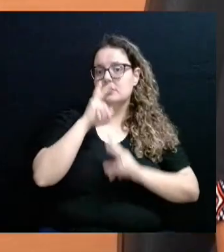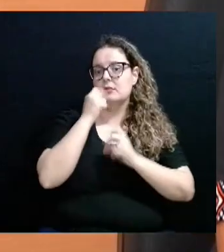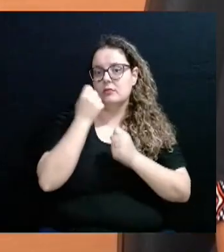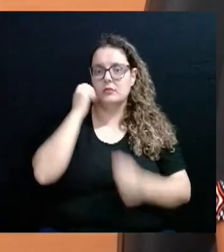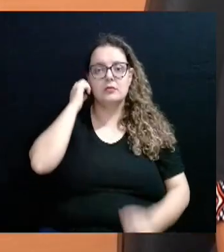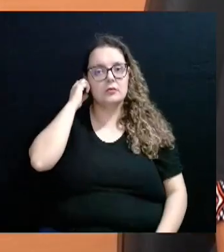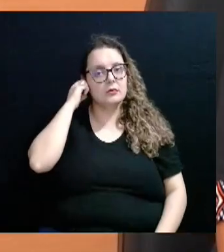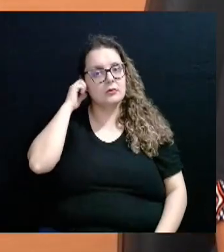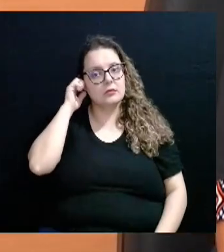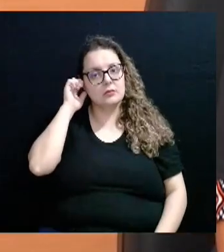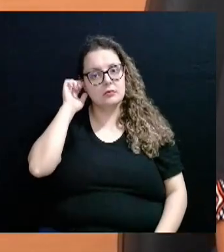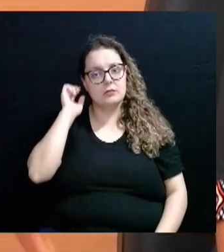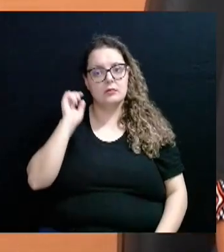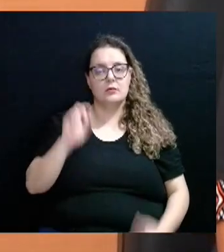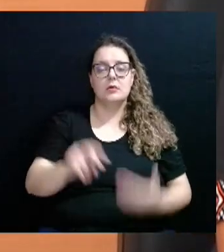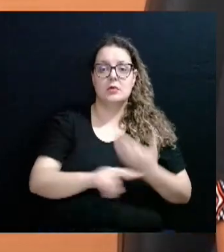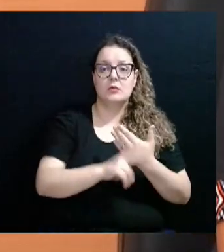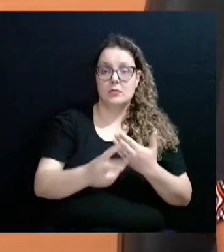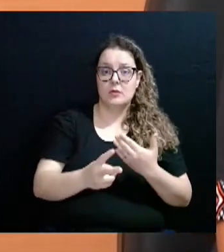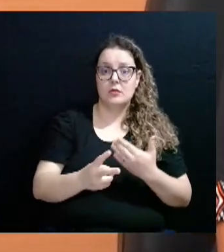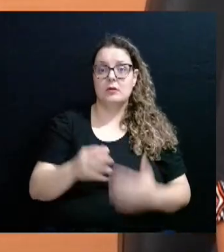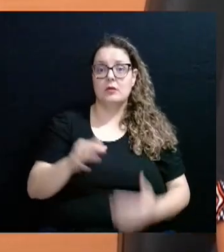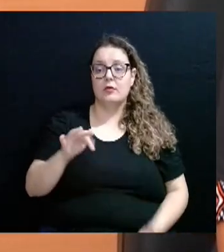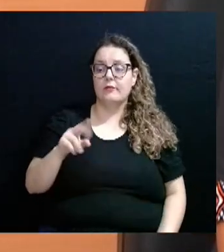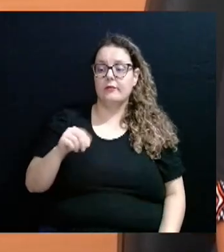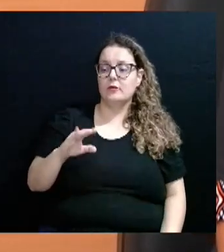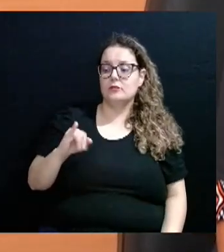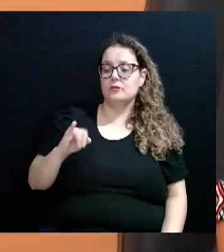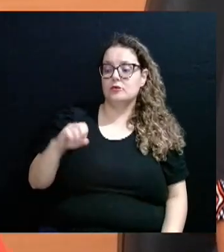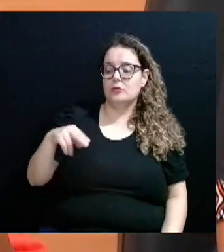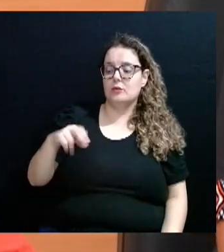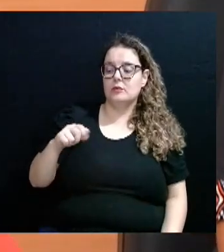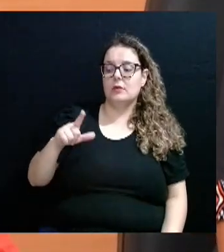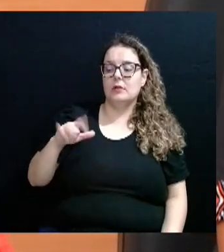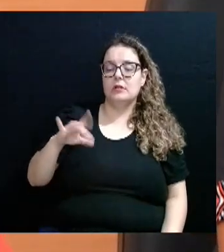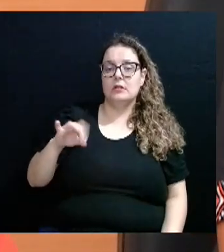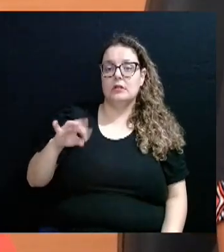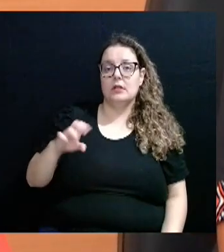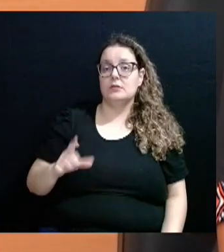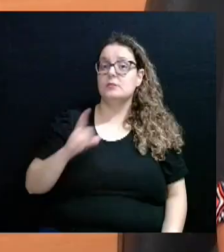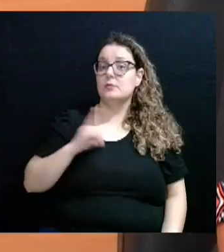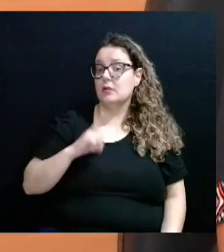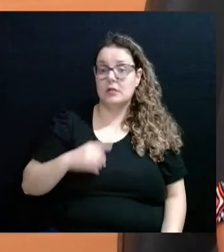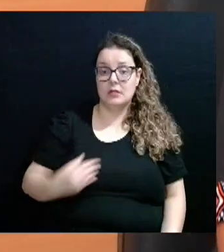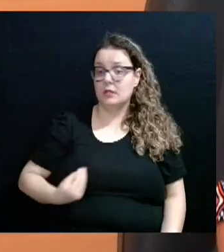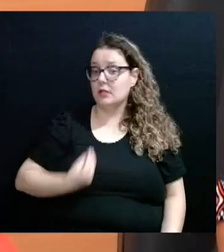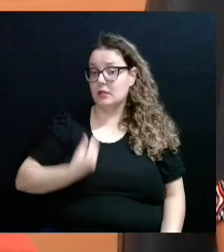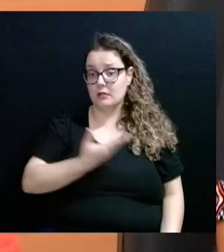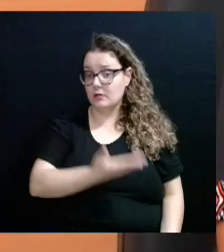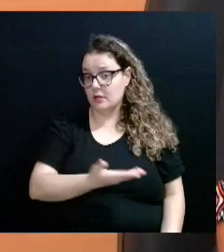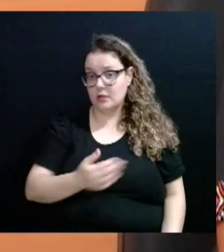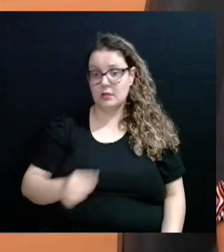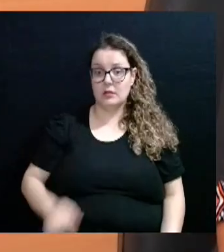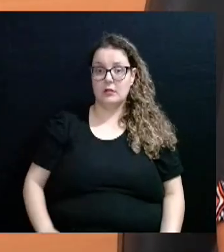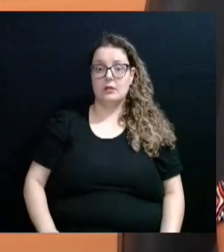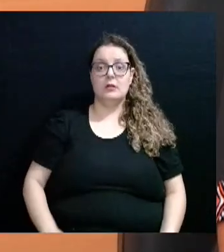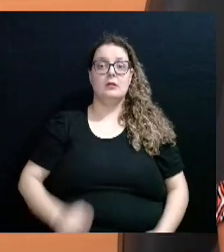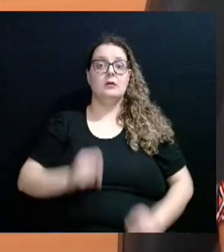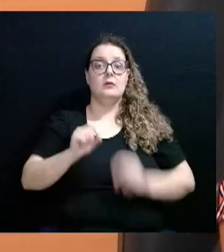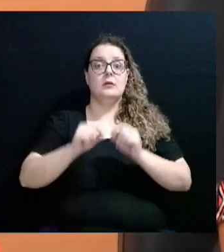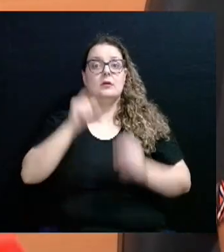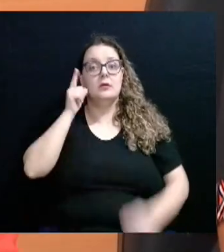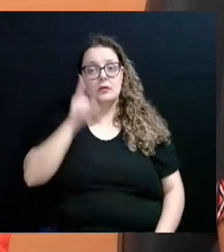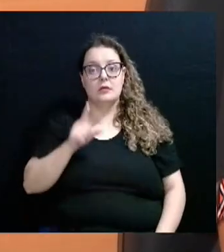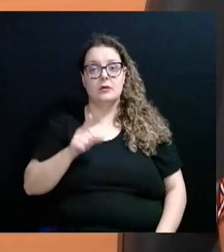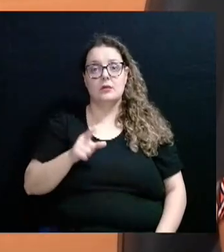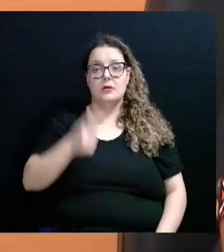funcionalidade, né, tivesse uma razão prática de existência, e quem conseguiu e o instrumento para fazer